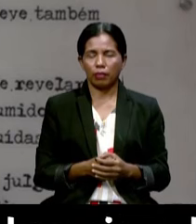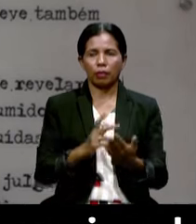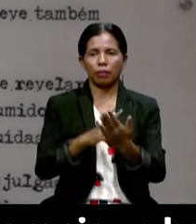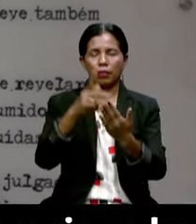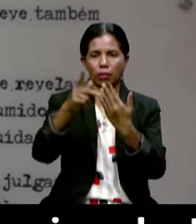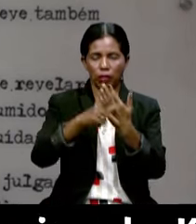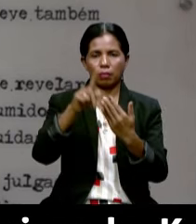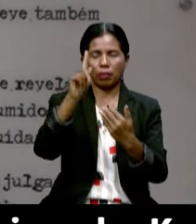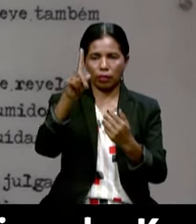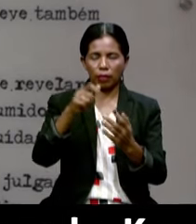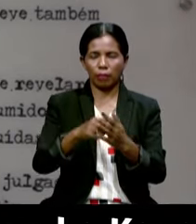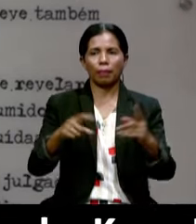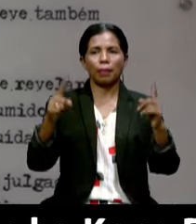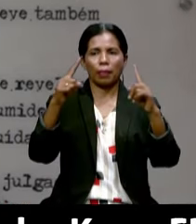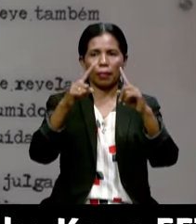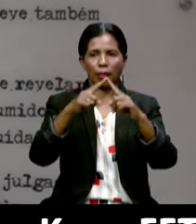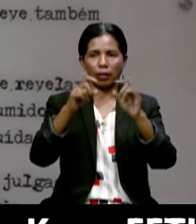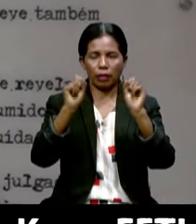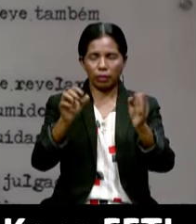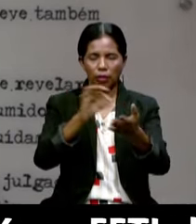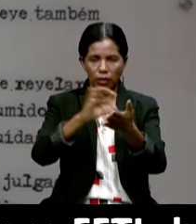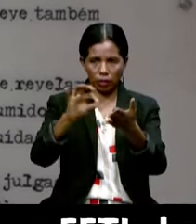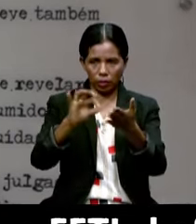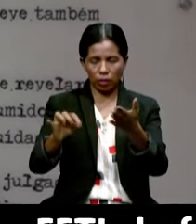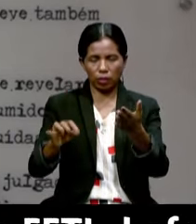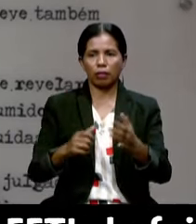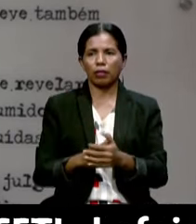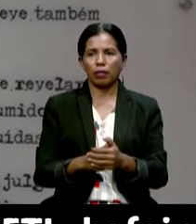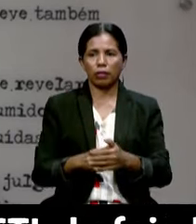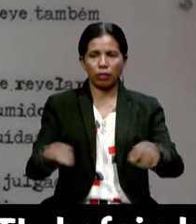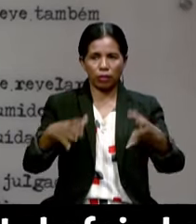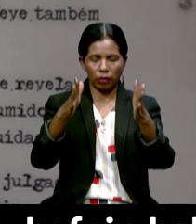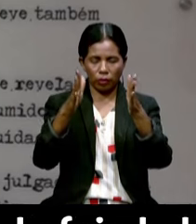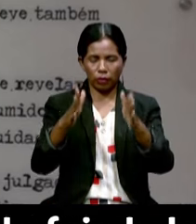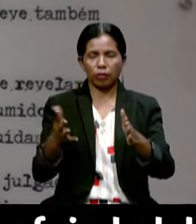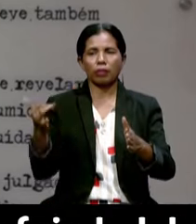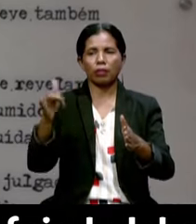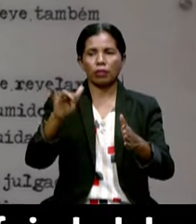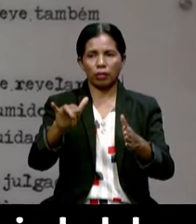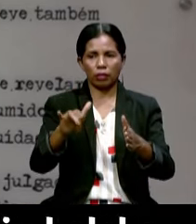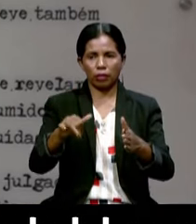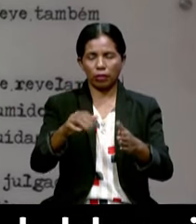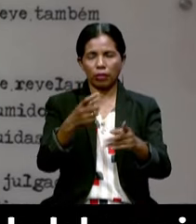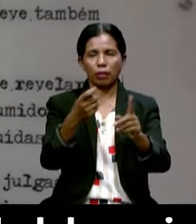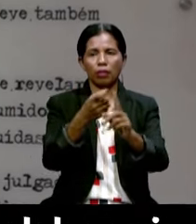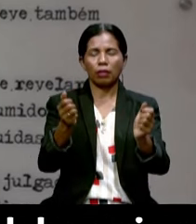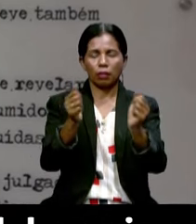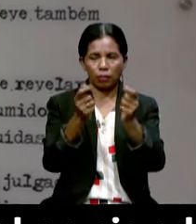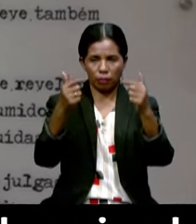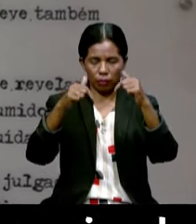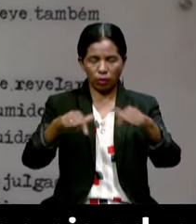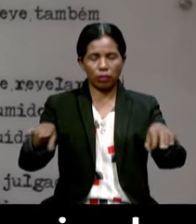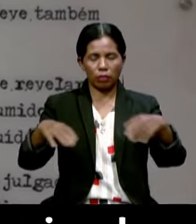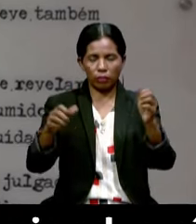Programa ida para tu bela resisto mos funcionário sira na bem maka tanto mais ho caráter